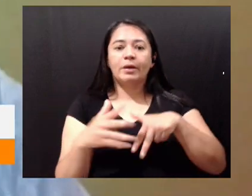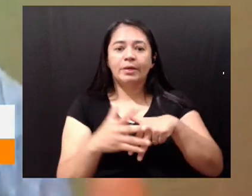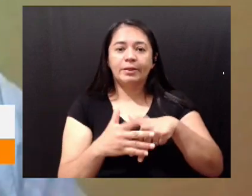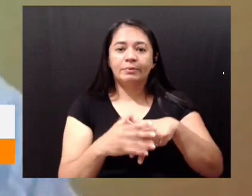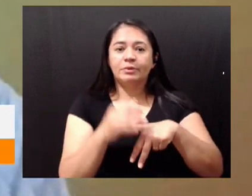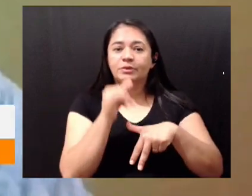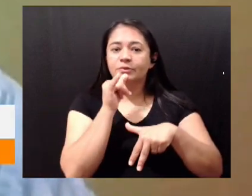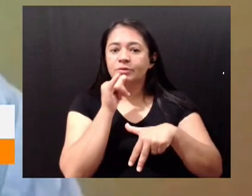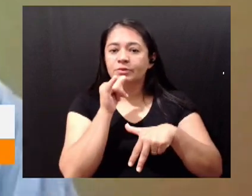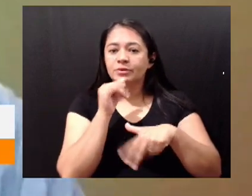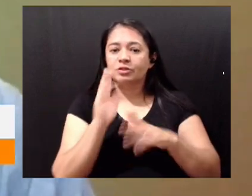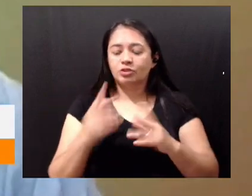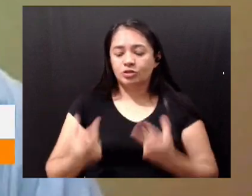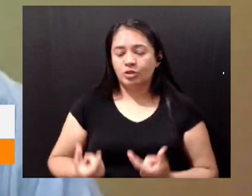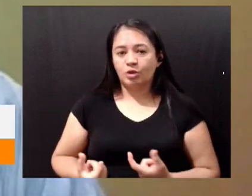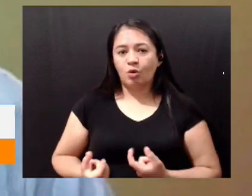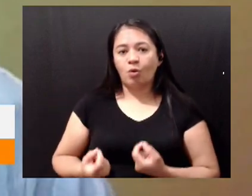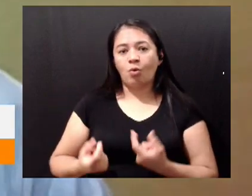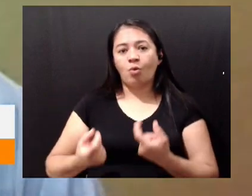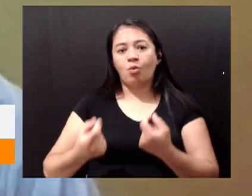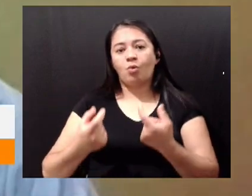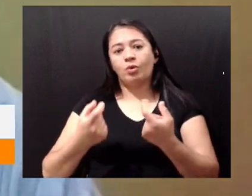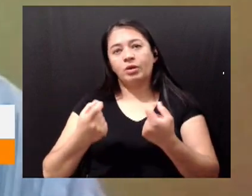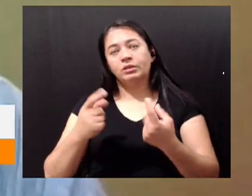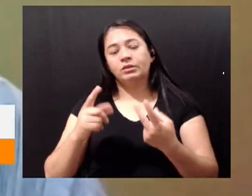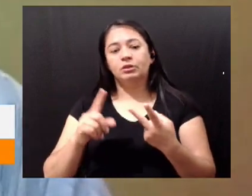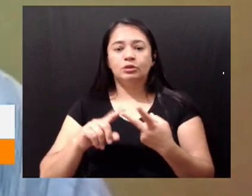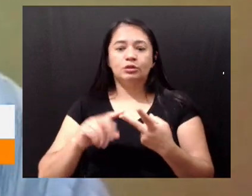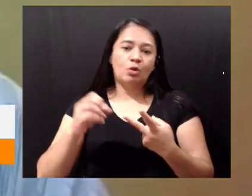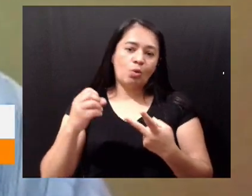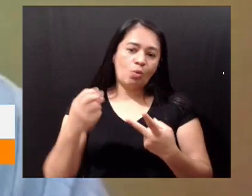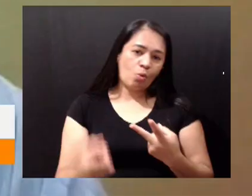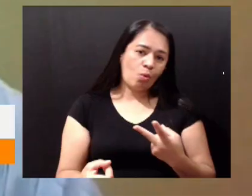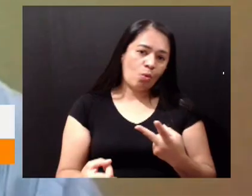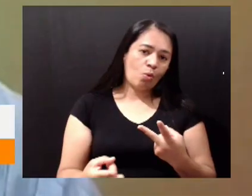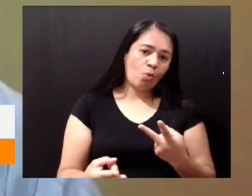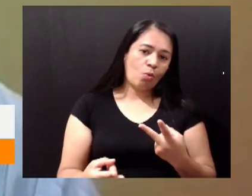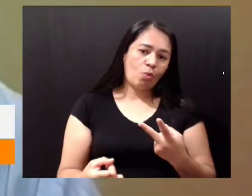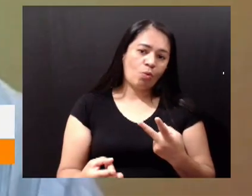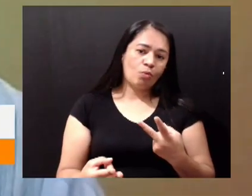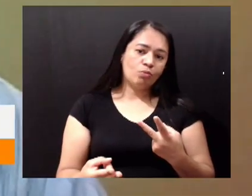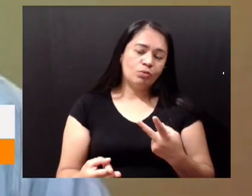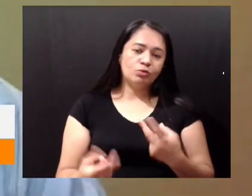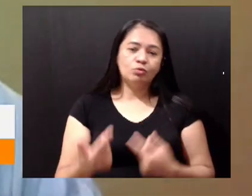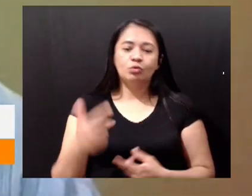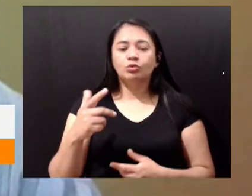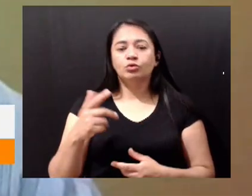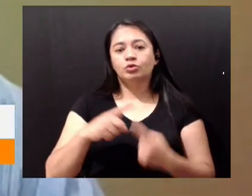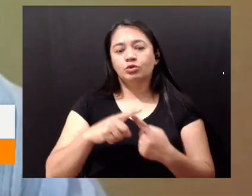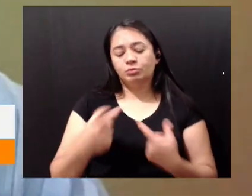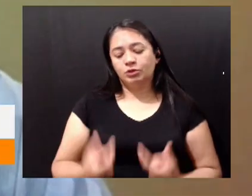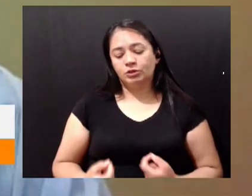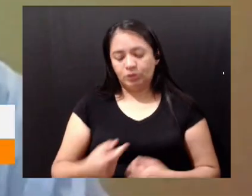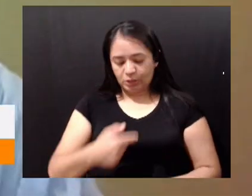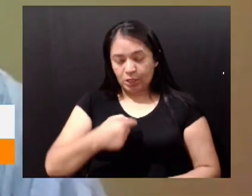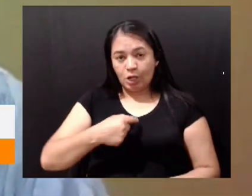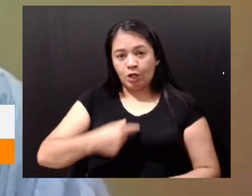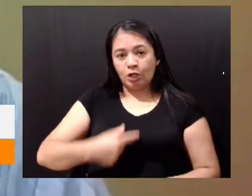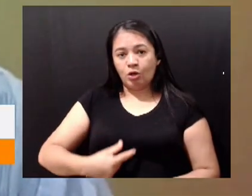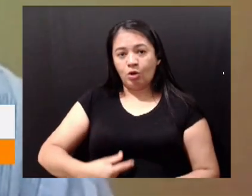câncer no estômago, suponhamos, ou algum tipo de lesão importante, uma cirurgia no estômago, então não estão podendo